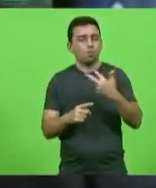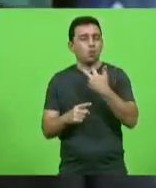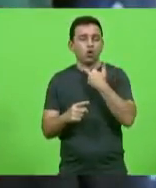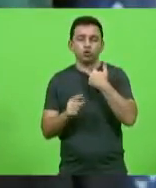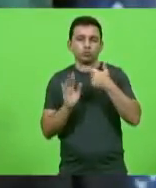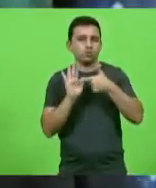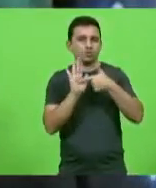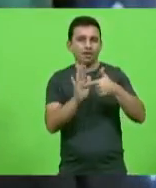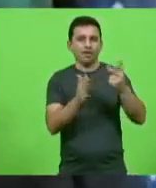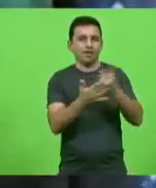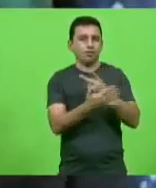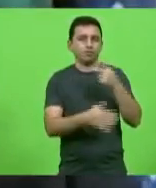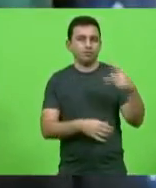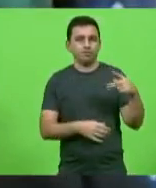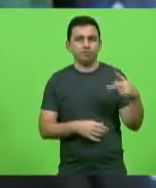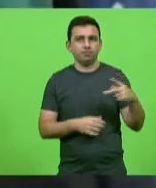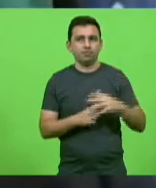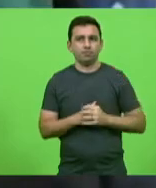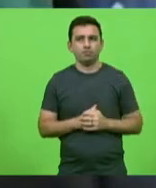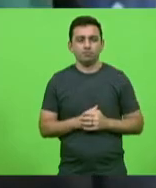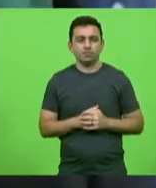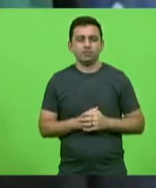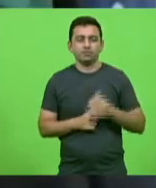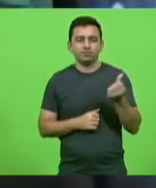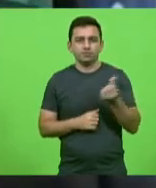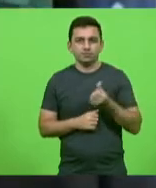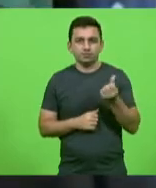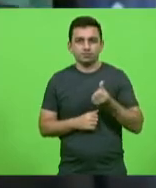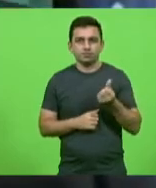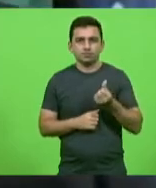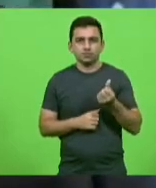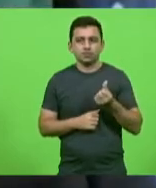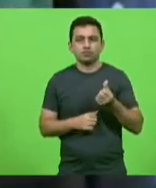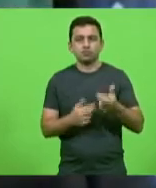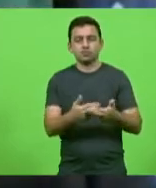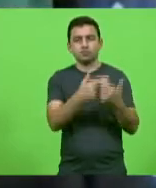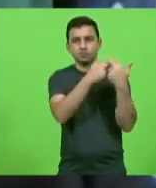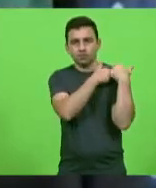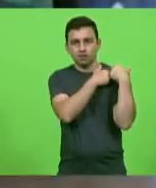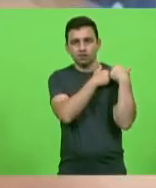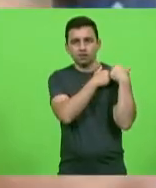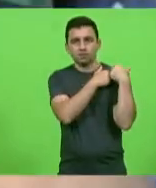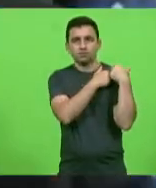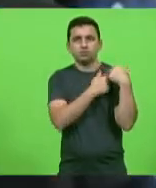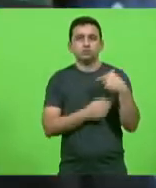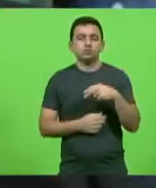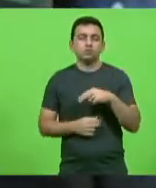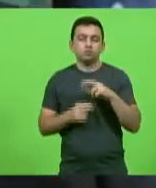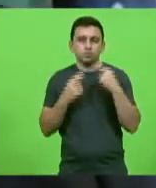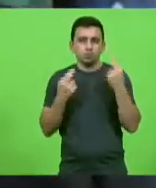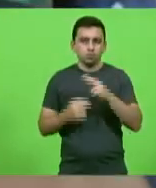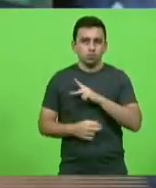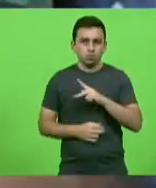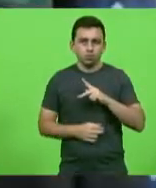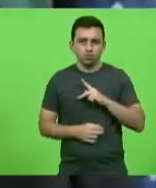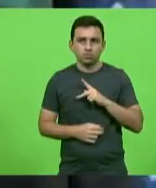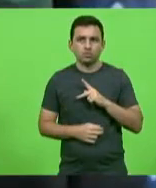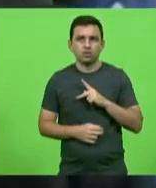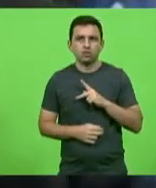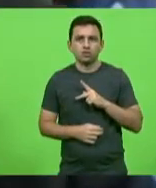grosseiro ou blog para vocês a responsabilização pela opinião pública não se esquece de